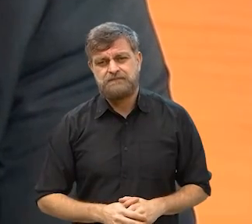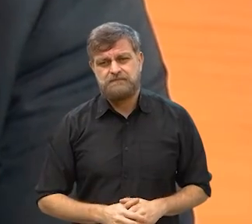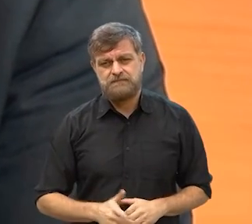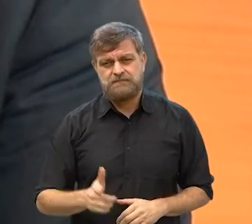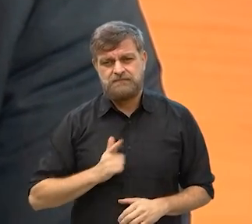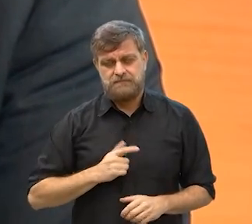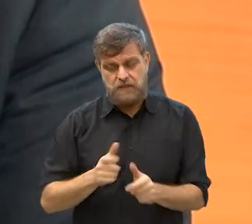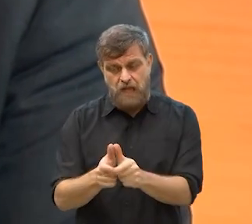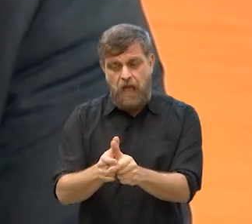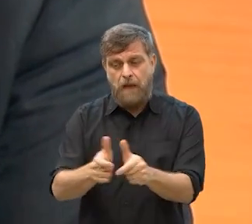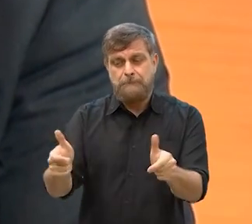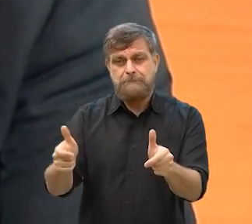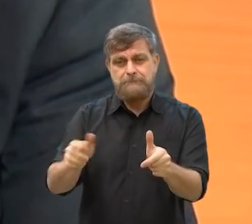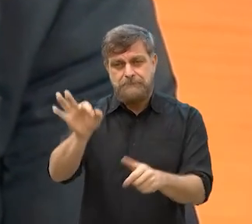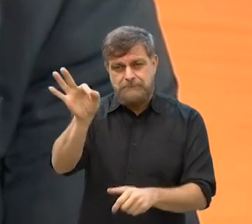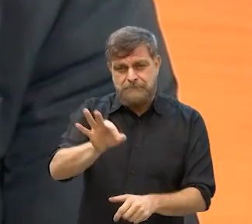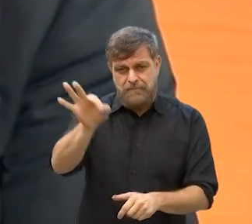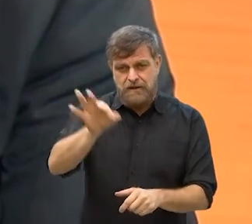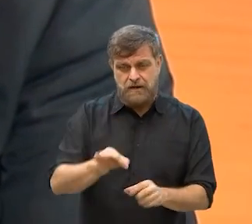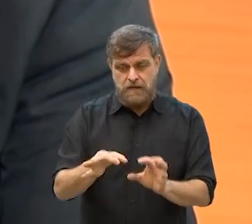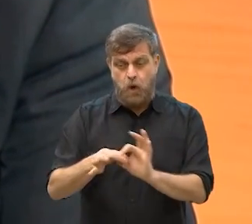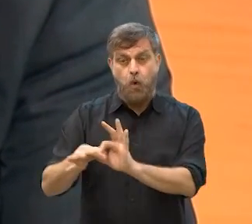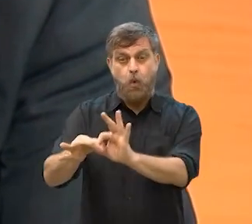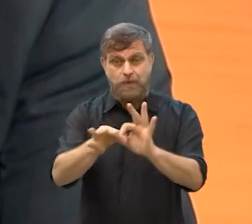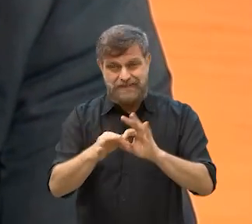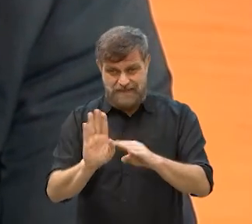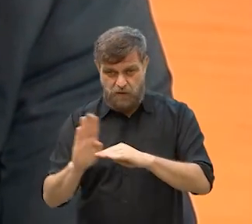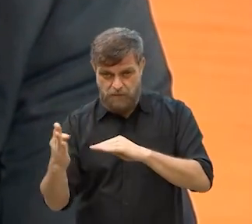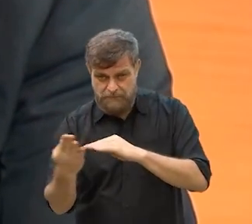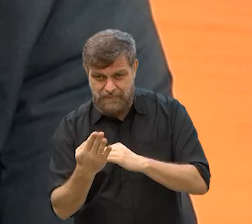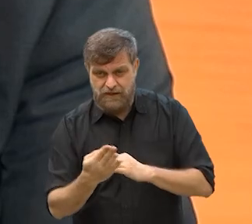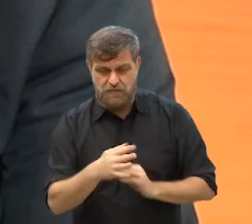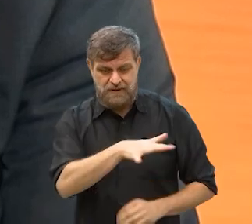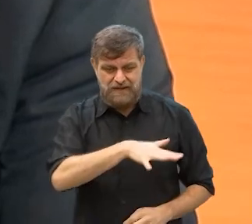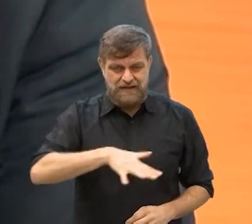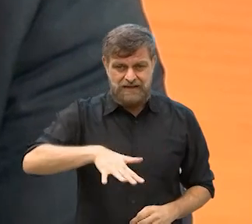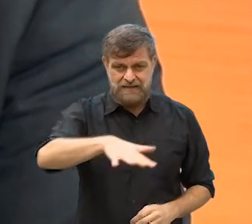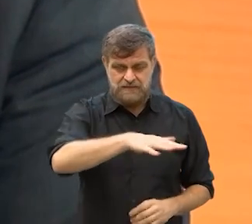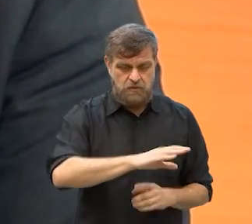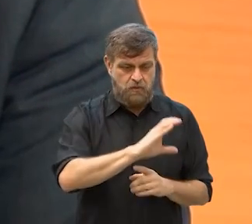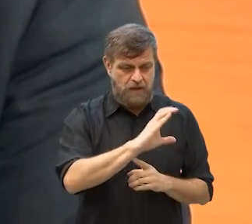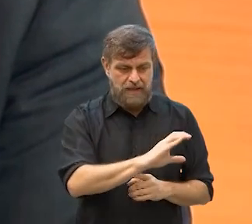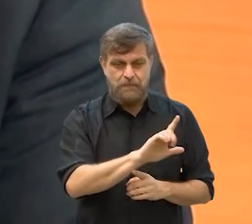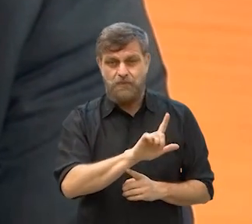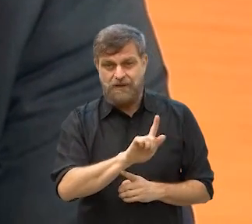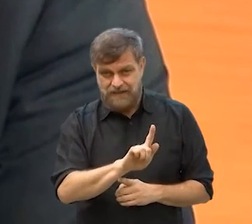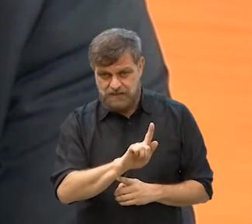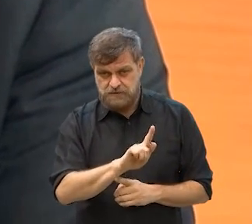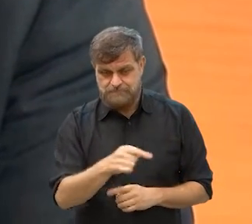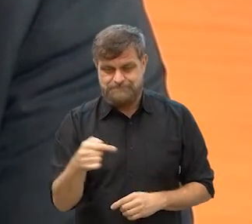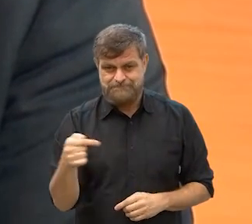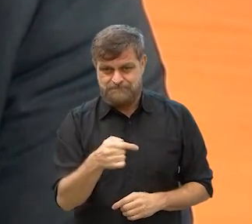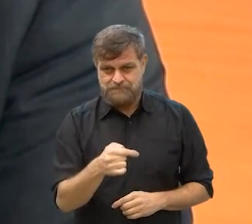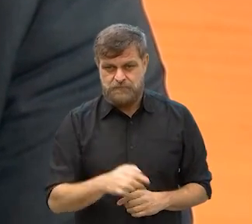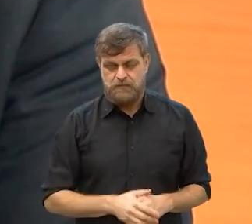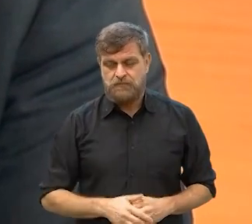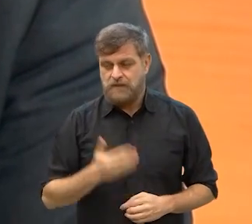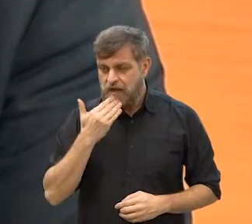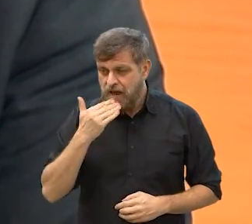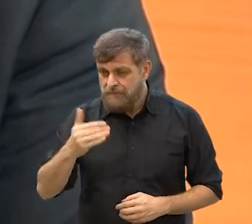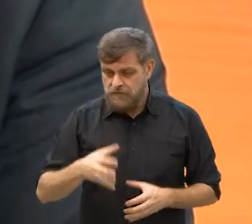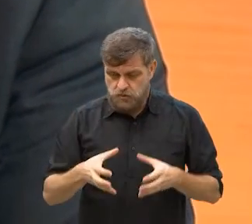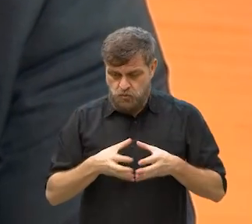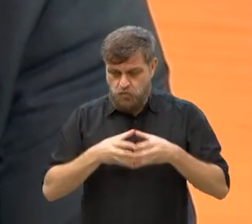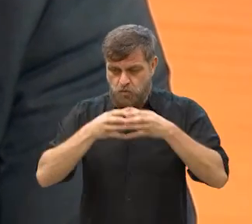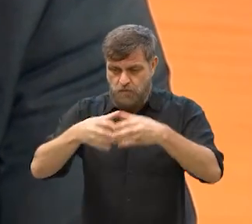uma incidência maior na Vila União e na região do Campo Grande, né? Então nós pedimos essa